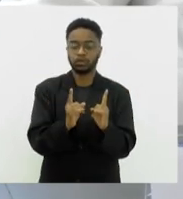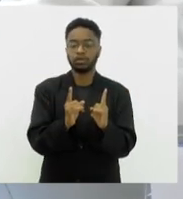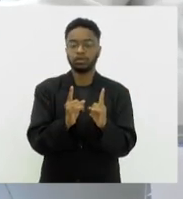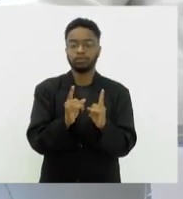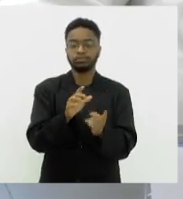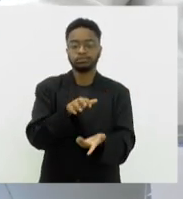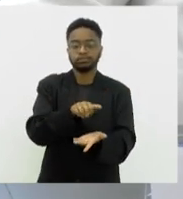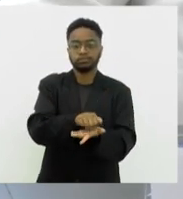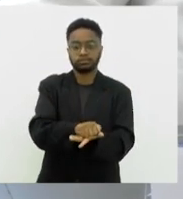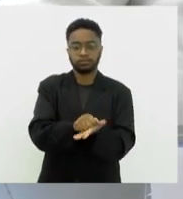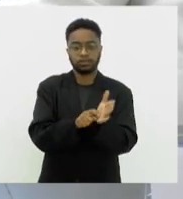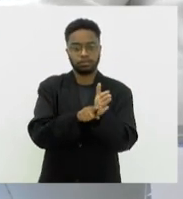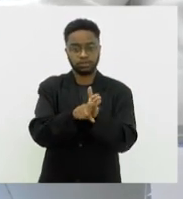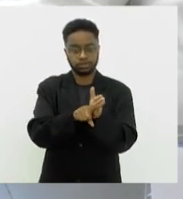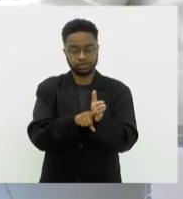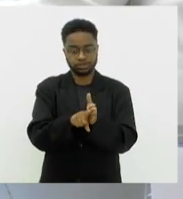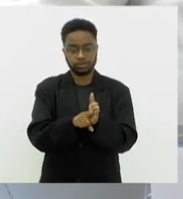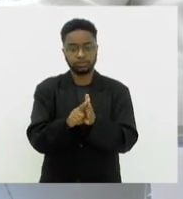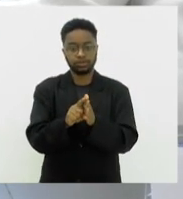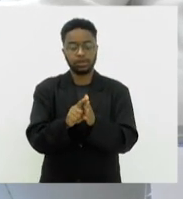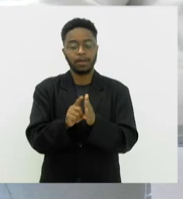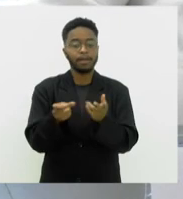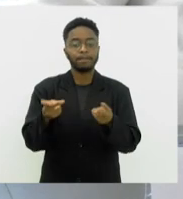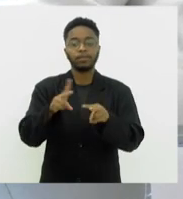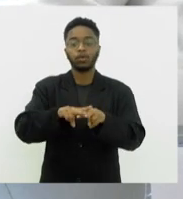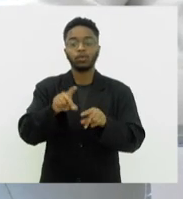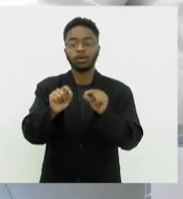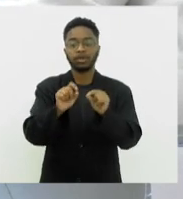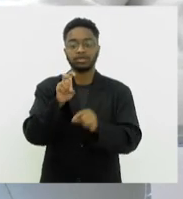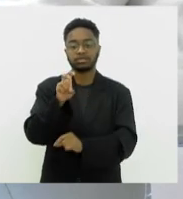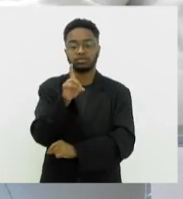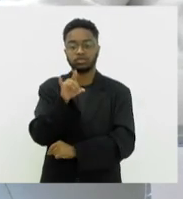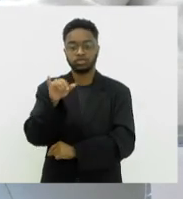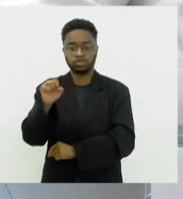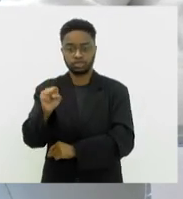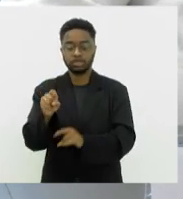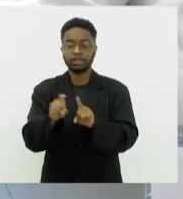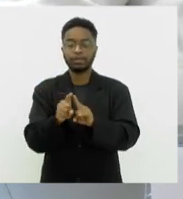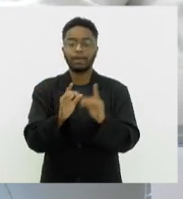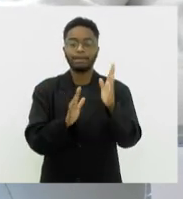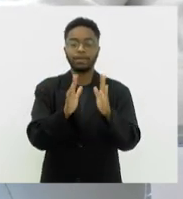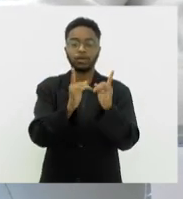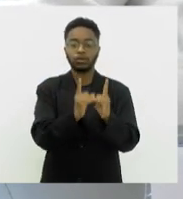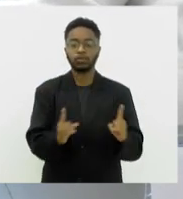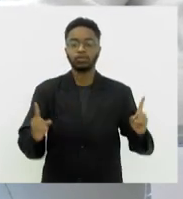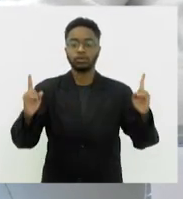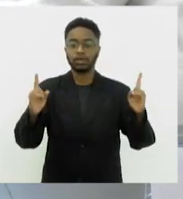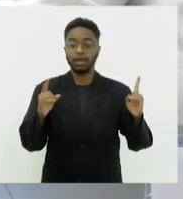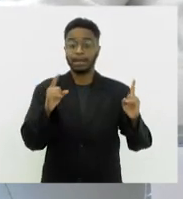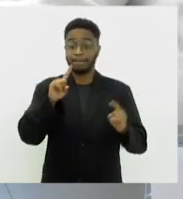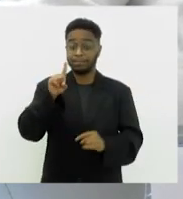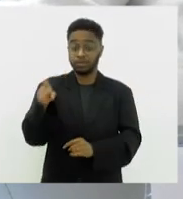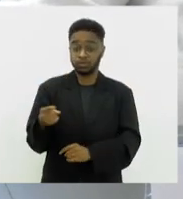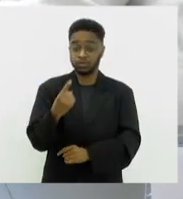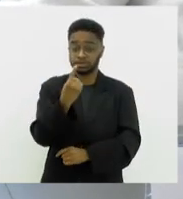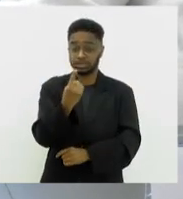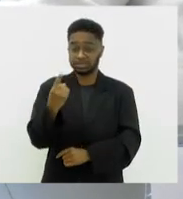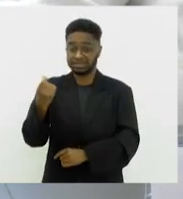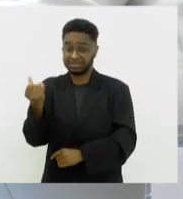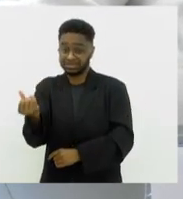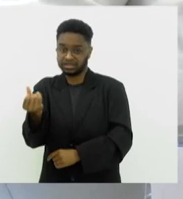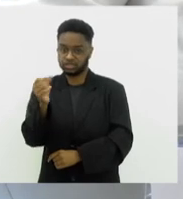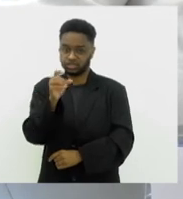pesquisa de uma prisão preventiva foi exatamente de 5 dias e o maior de 116 Dias